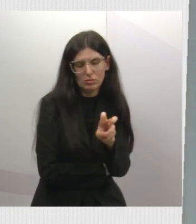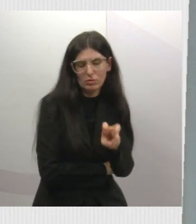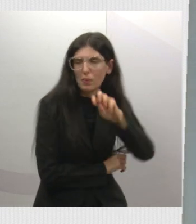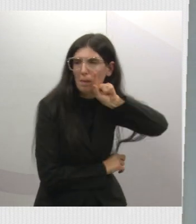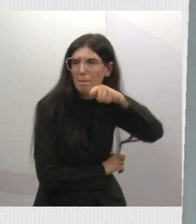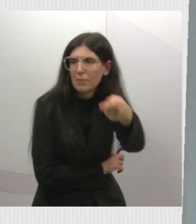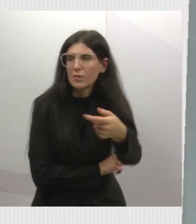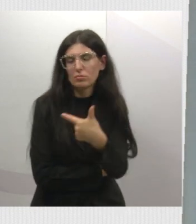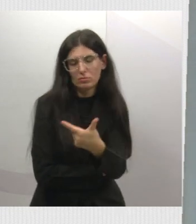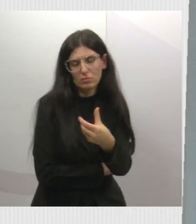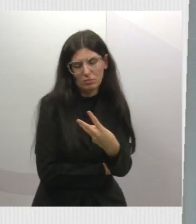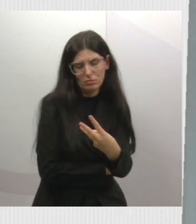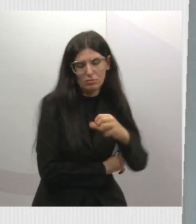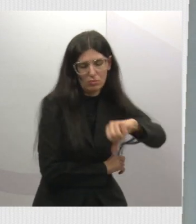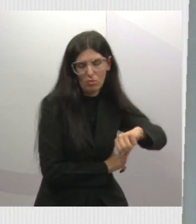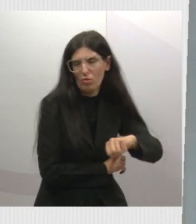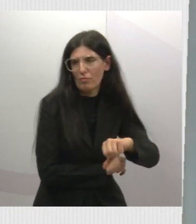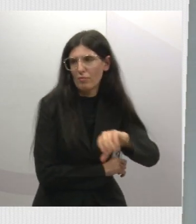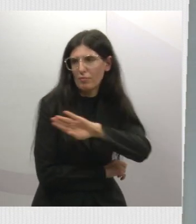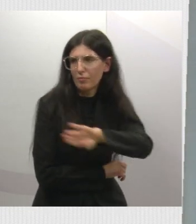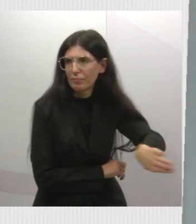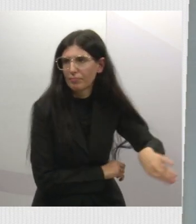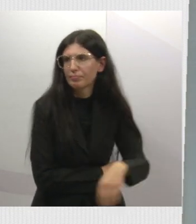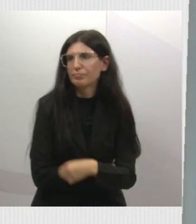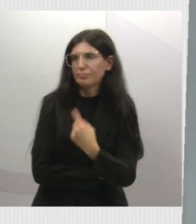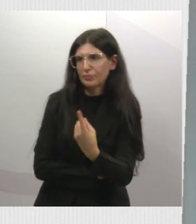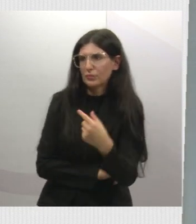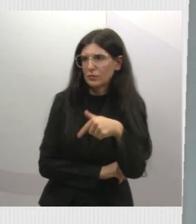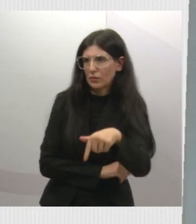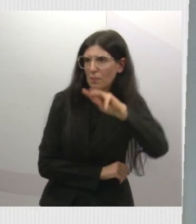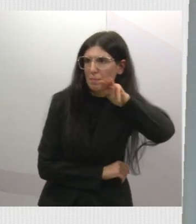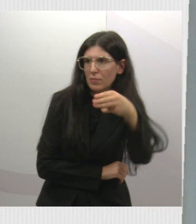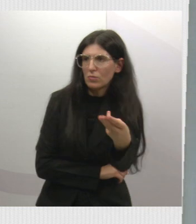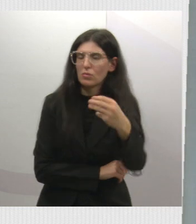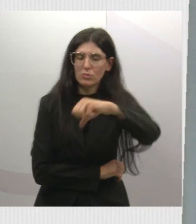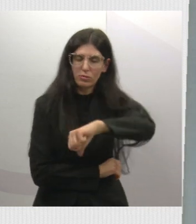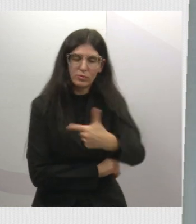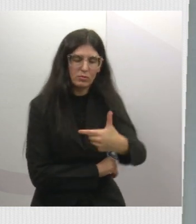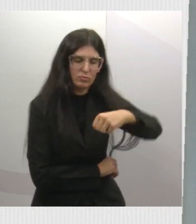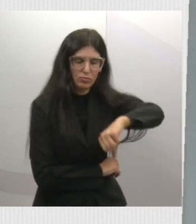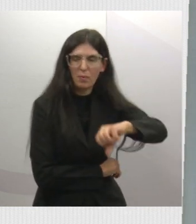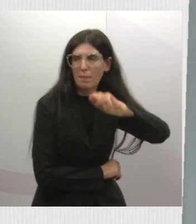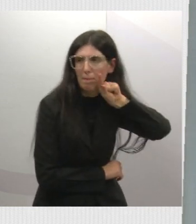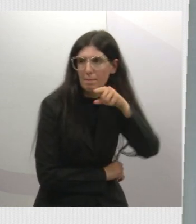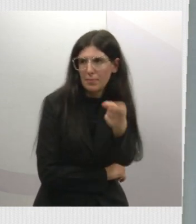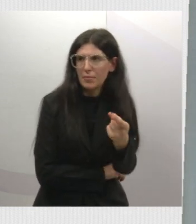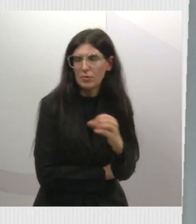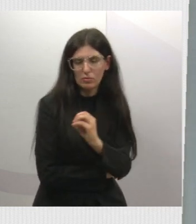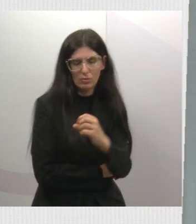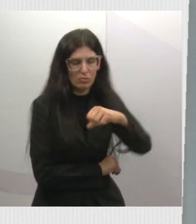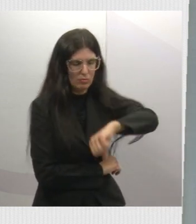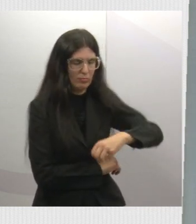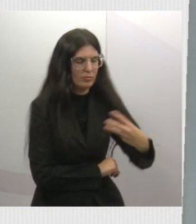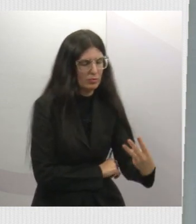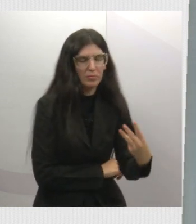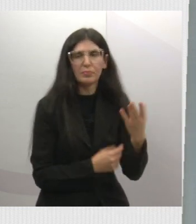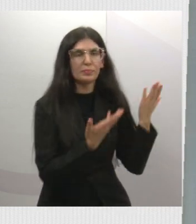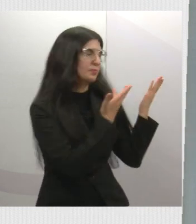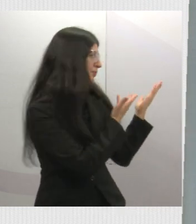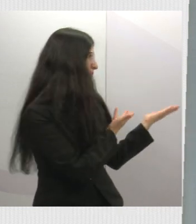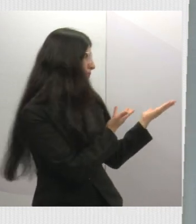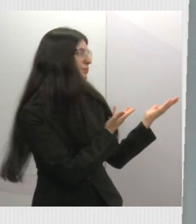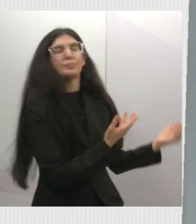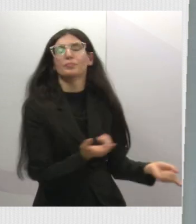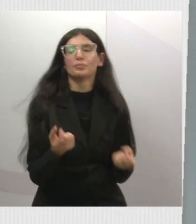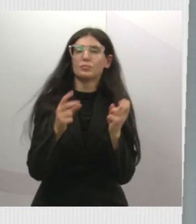17.929.000. Como vocês podem ver nesse quadro, praticamente boa parte do valor que estava como resta